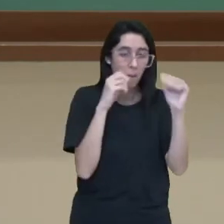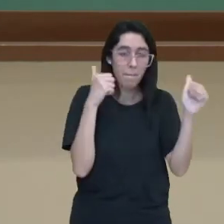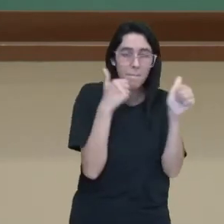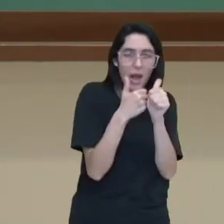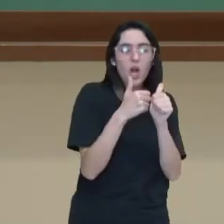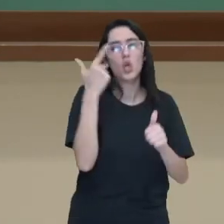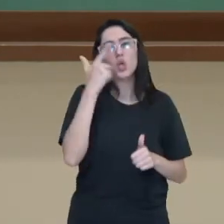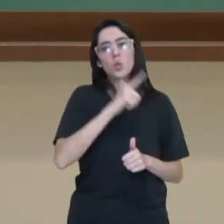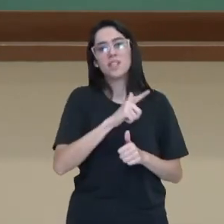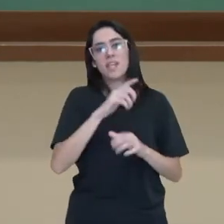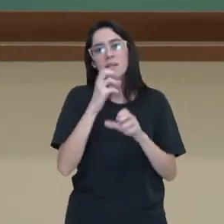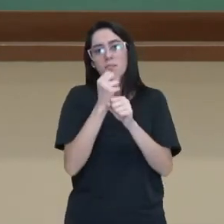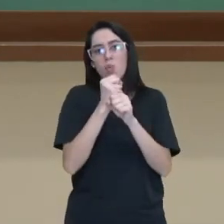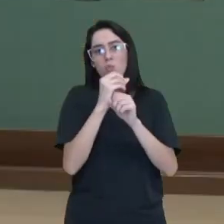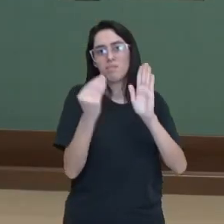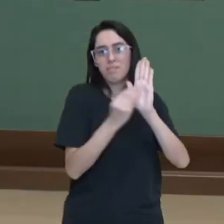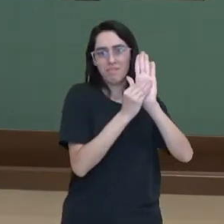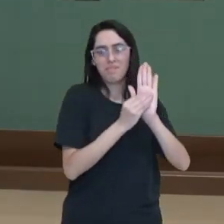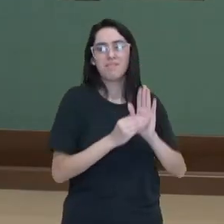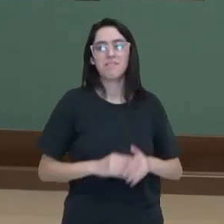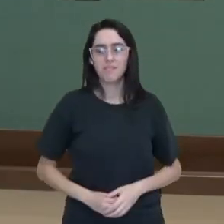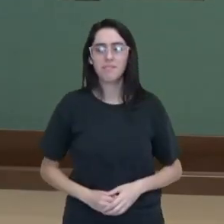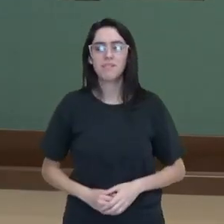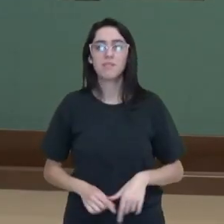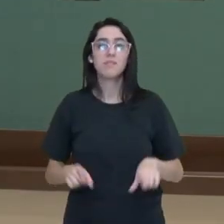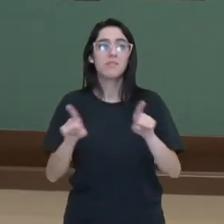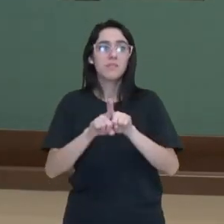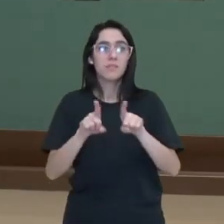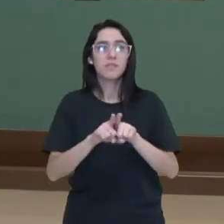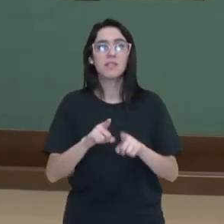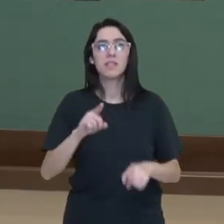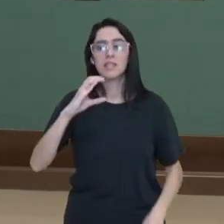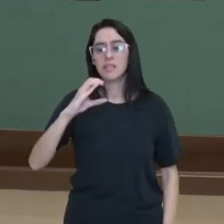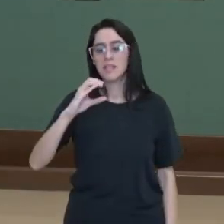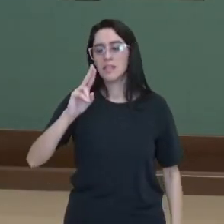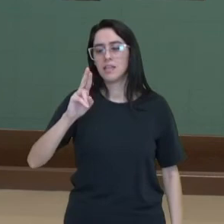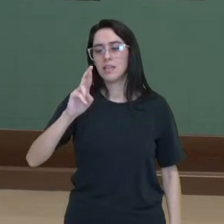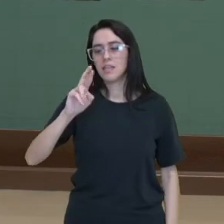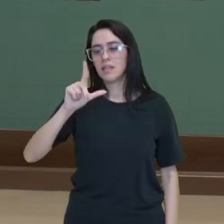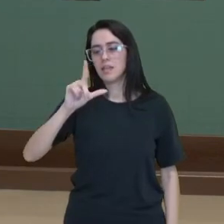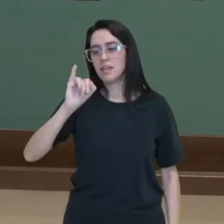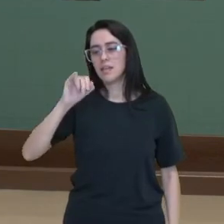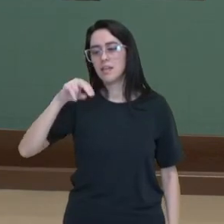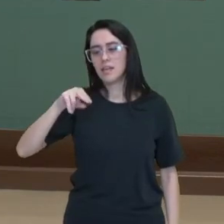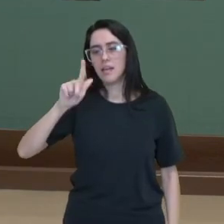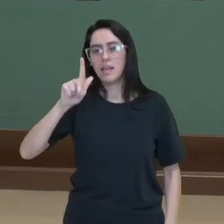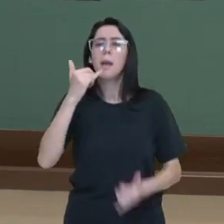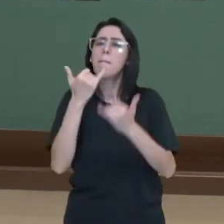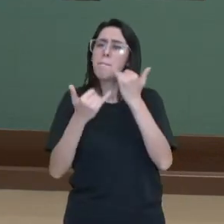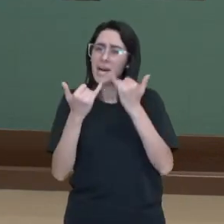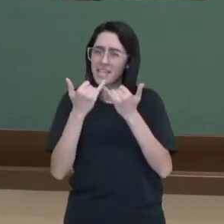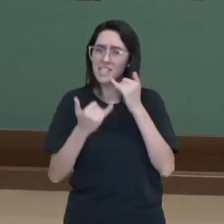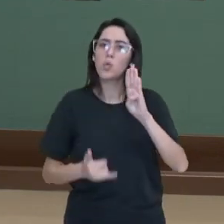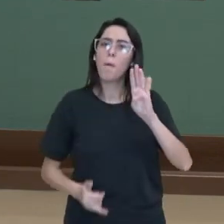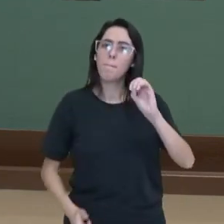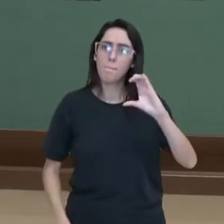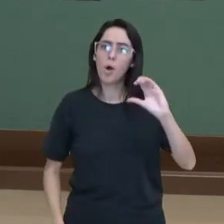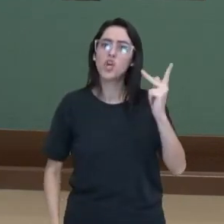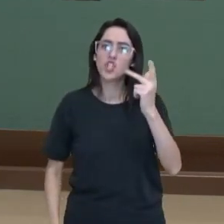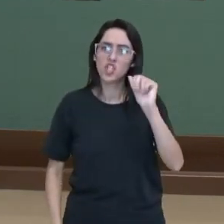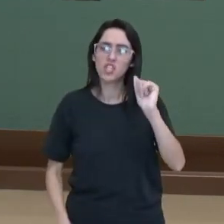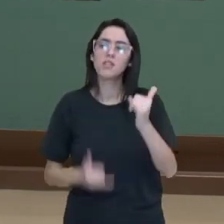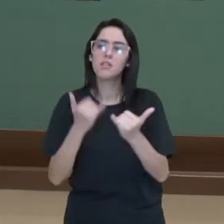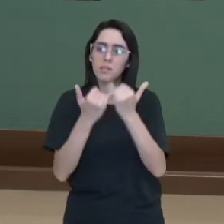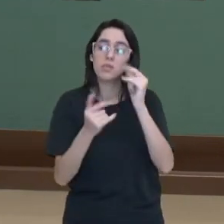Parecido até com a bocha, a gente tem o curling. Qual é a diferença? Aqui o curling, você tem